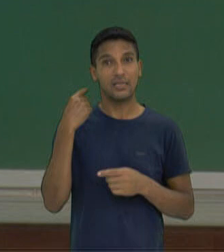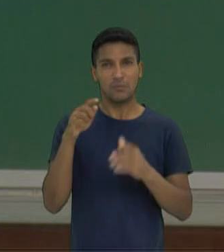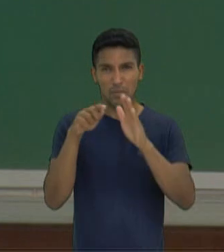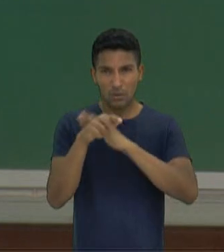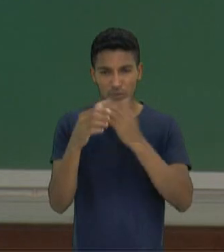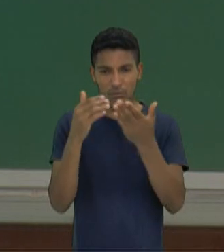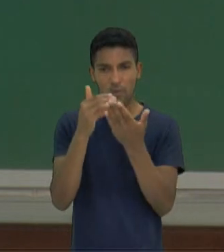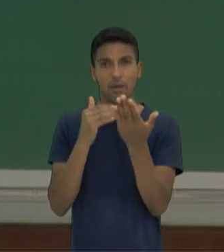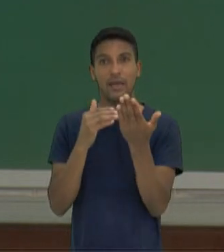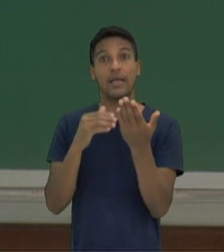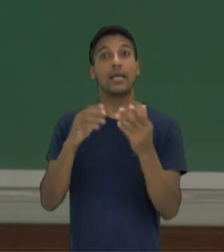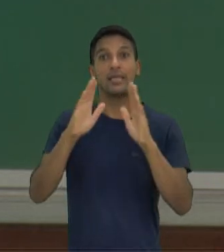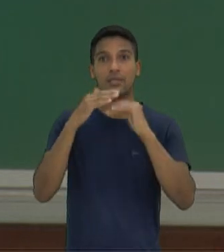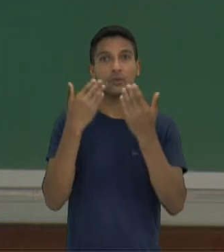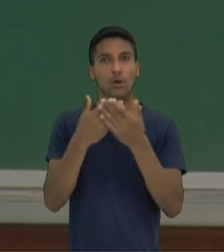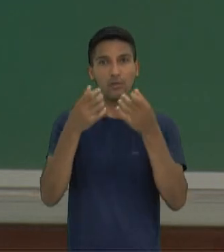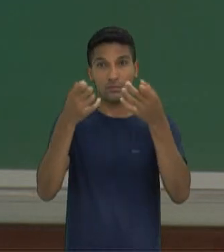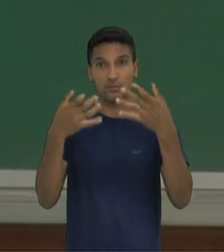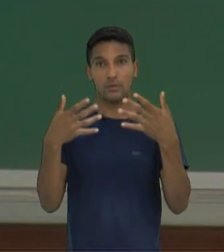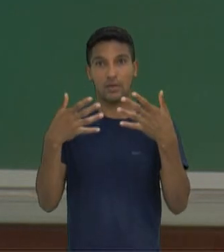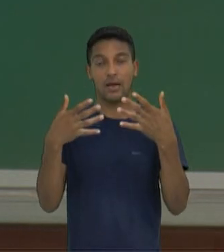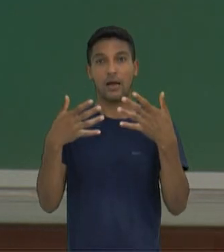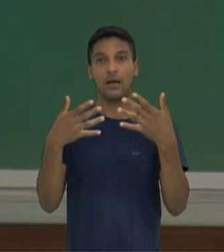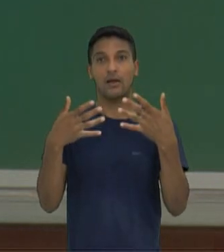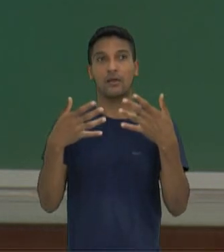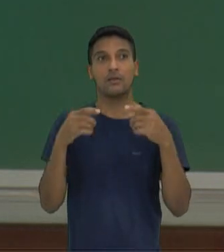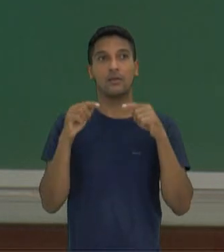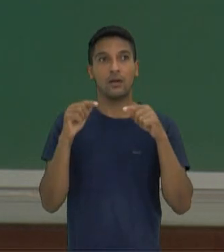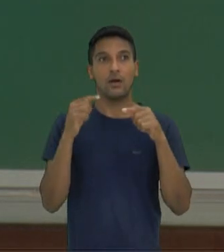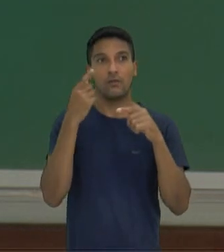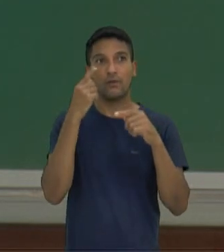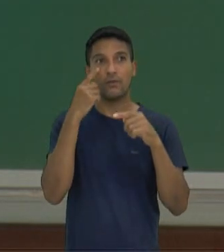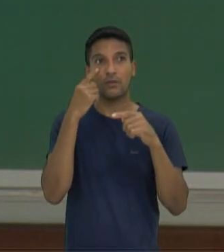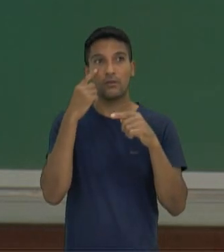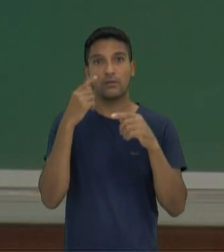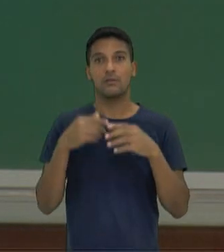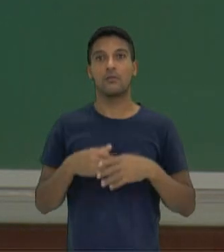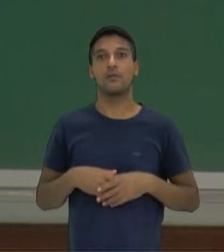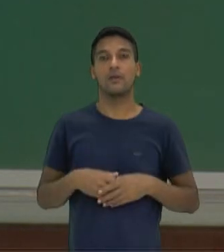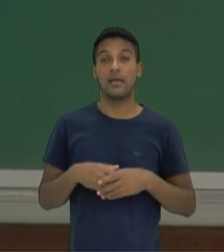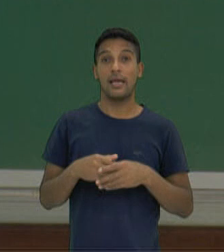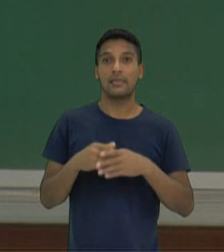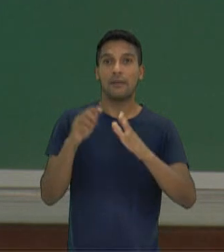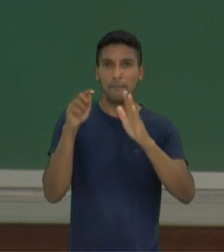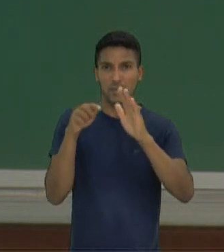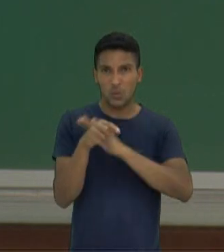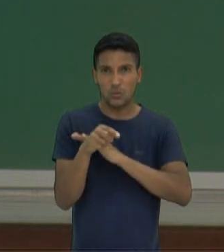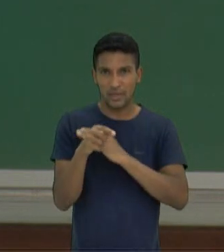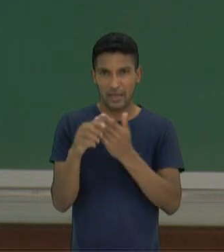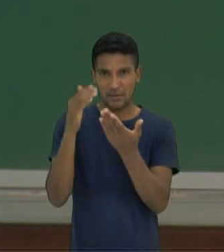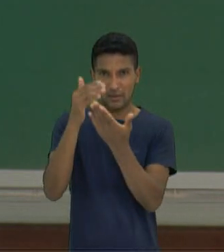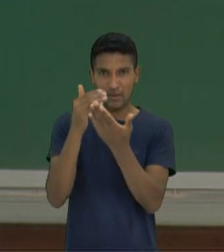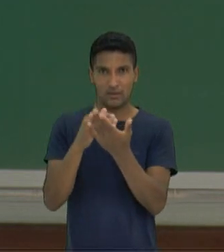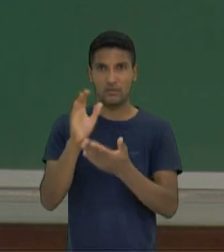tal, mas foi necessário uma réplica. Essa pergunta não estava programada, foi necessário